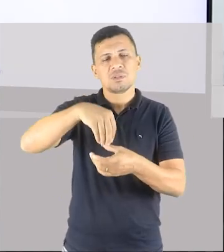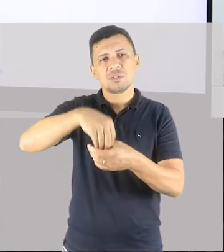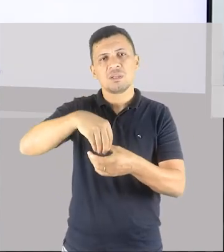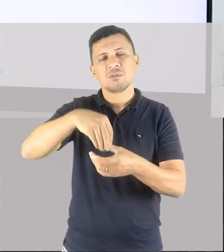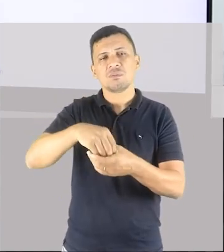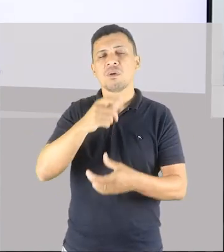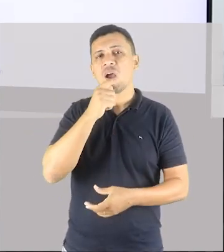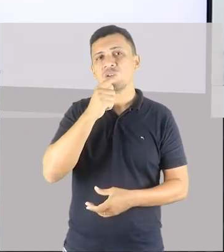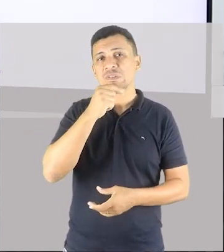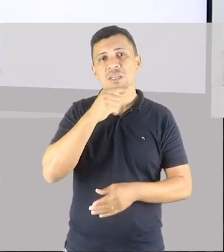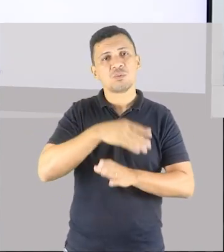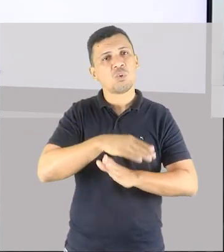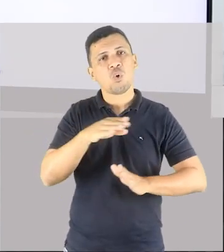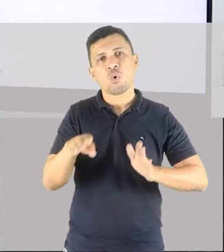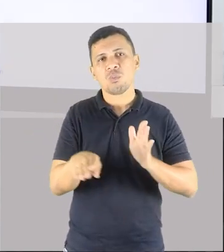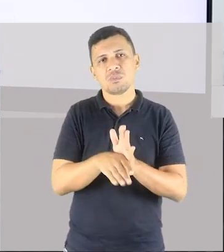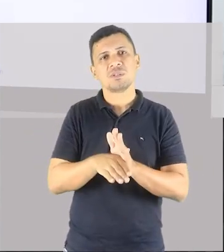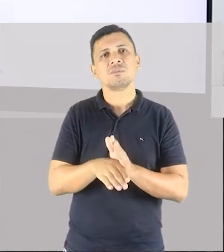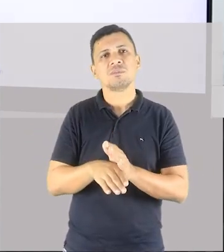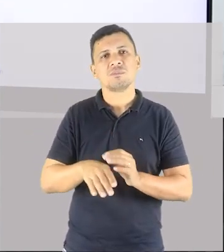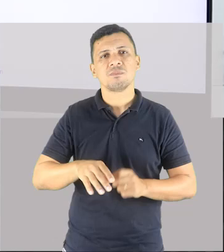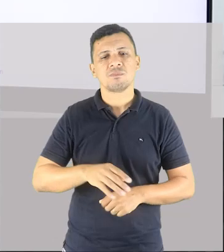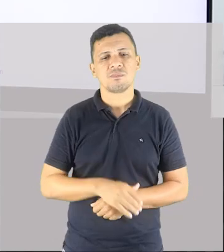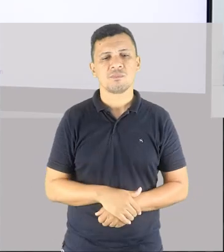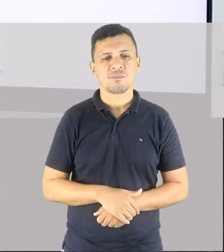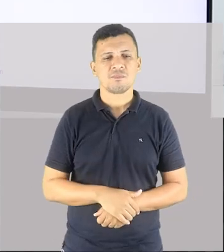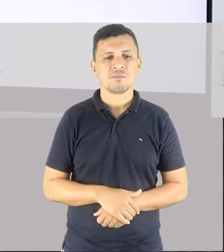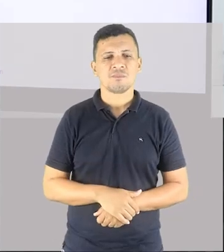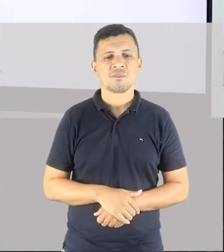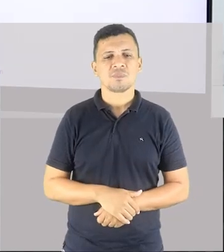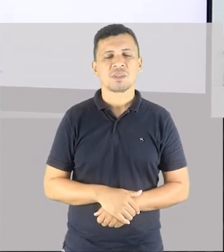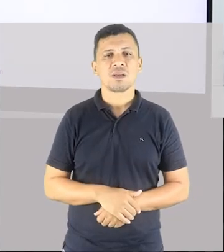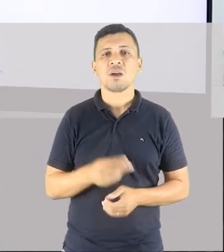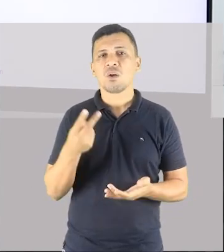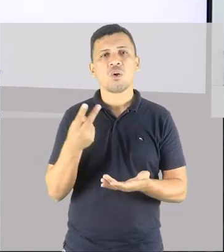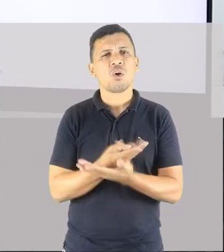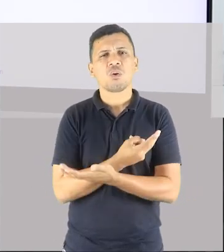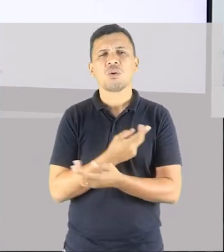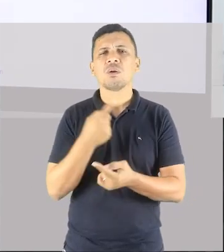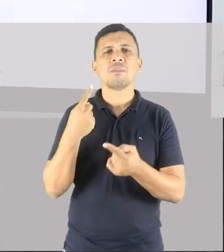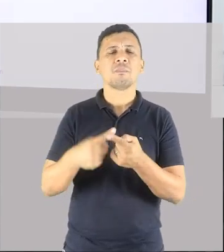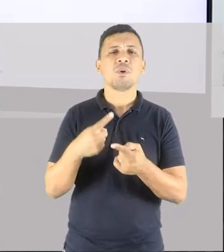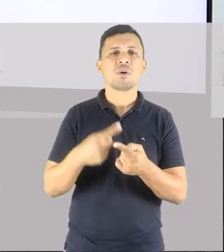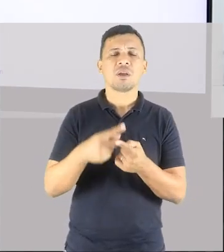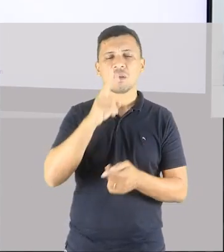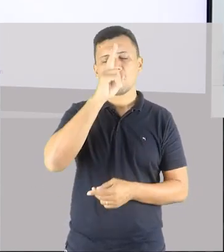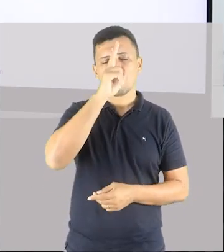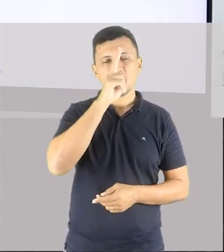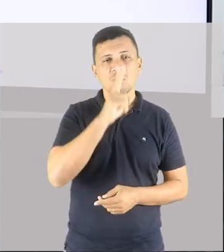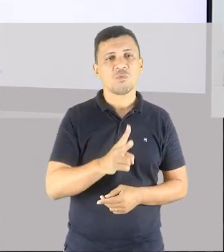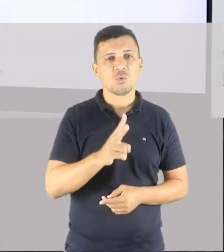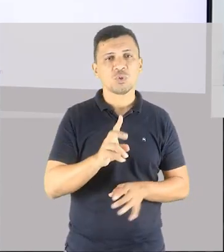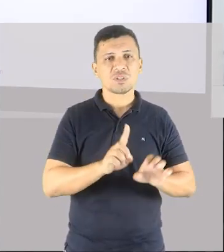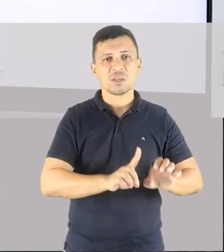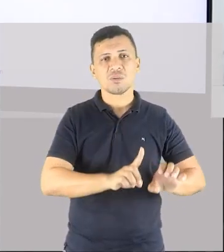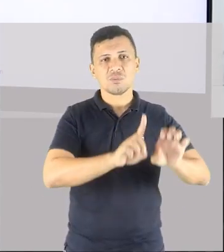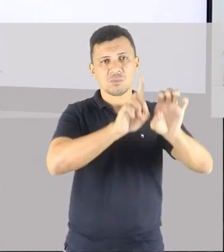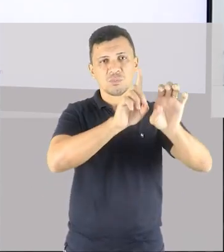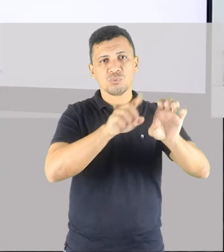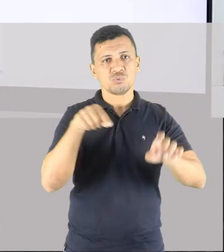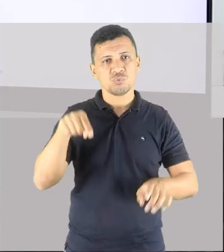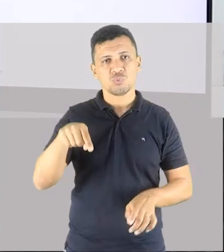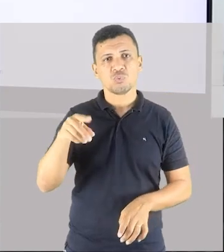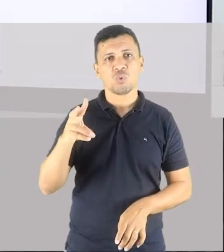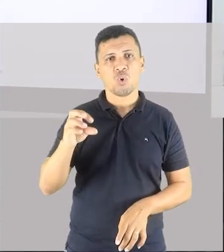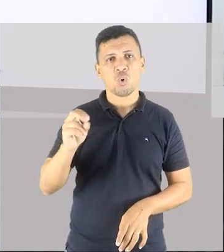inserido completamente sobre o líquido. Isso ocorre porque a força do empuxo agindo sobre o